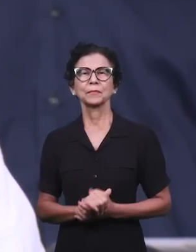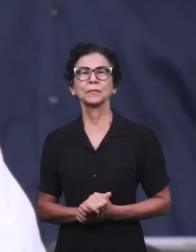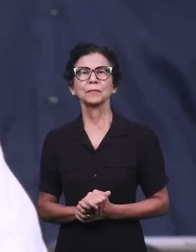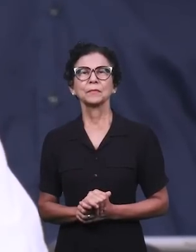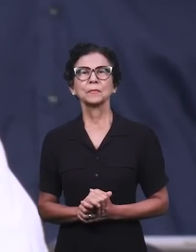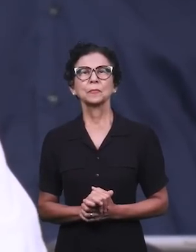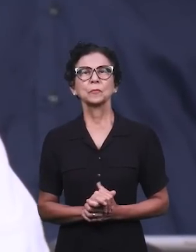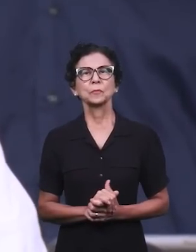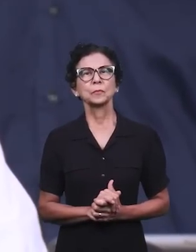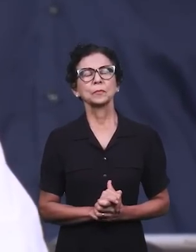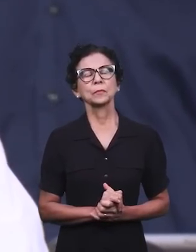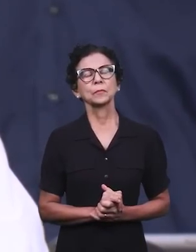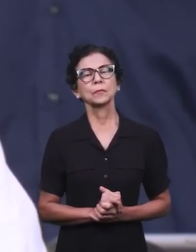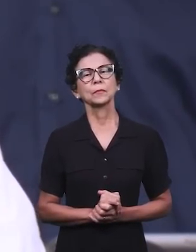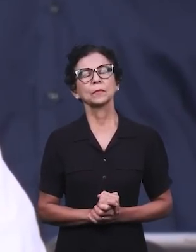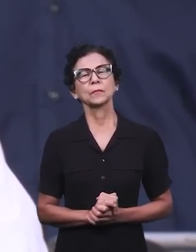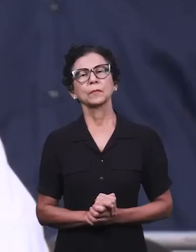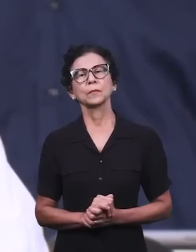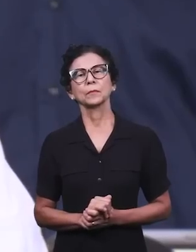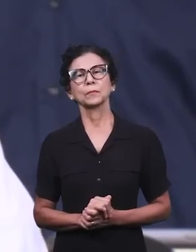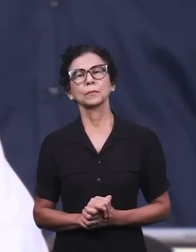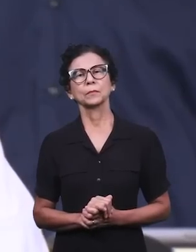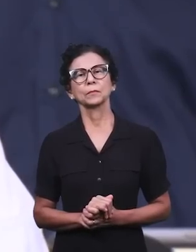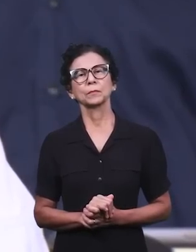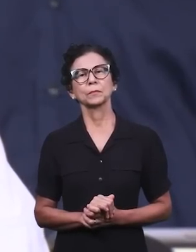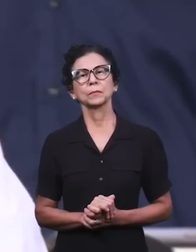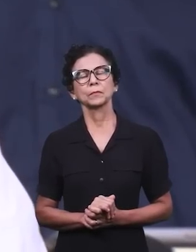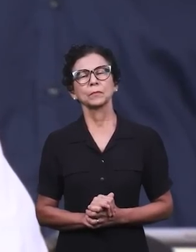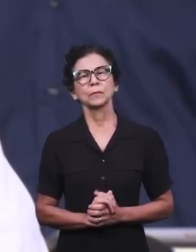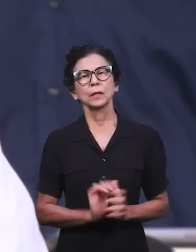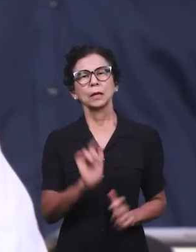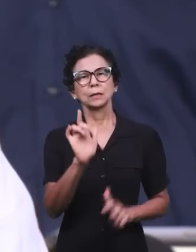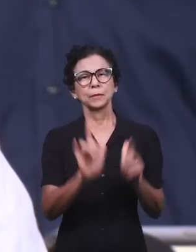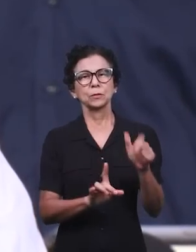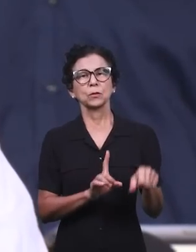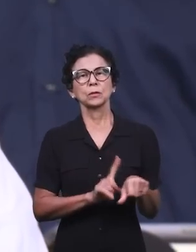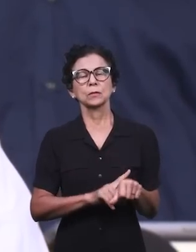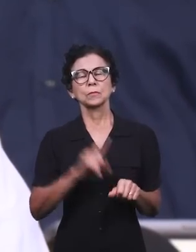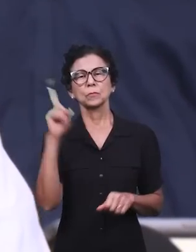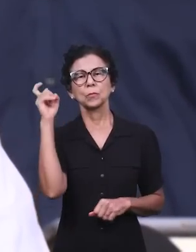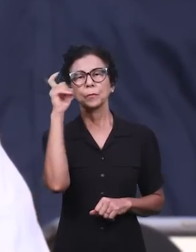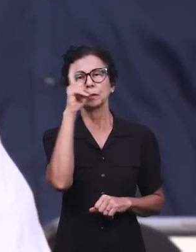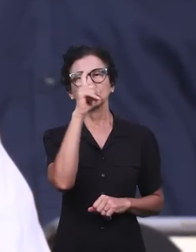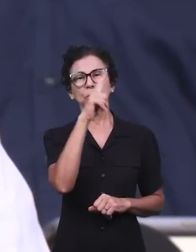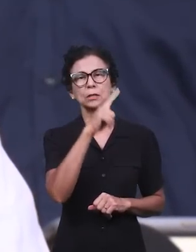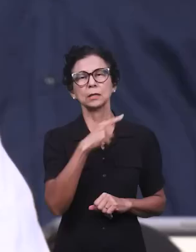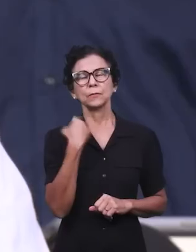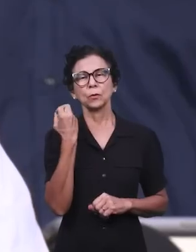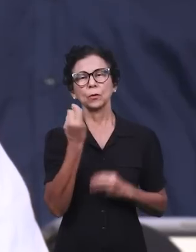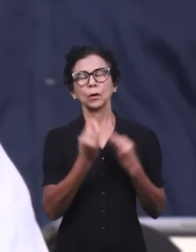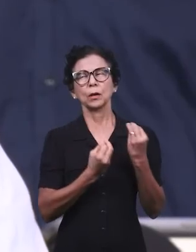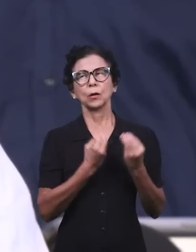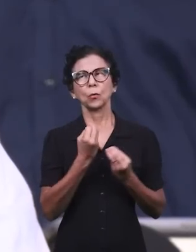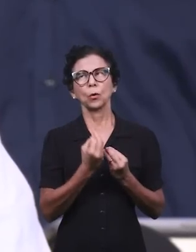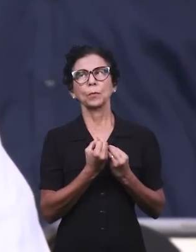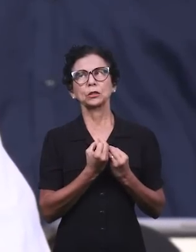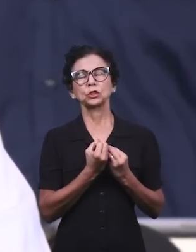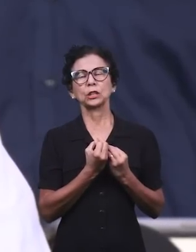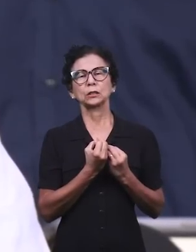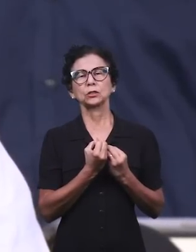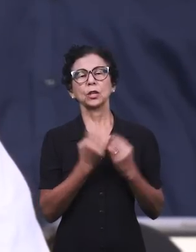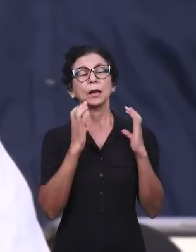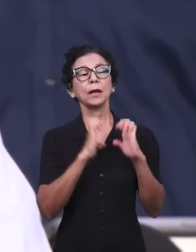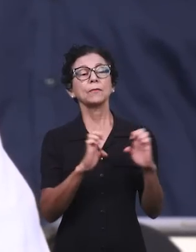expressar o amor de Deus, falar do amor de Deus para aquelas pessoas que estão passando por um momento muito difícil, em especial aquelas que estão ali no Rio Grande do Sul?